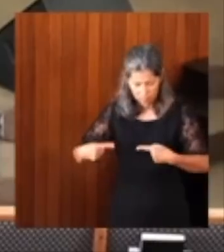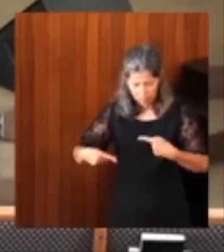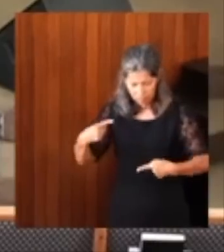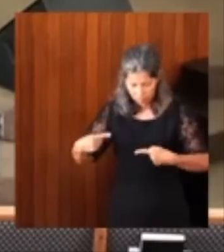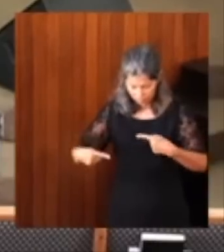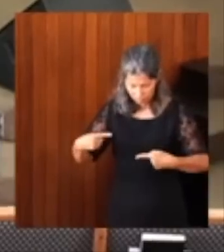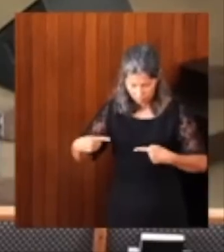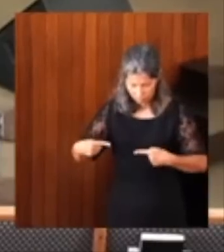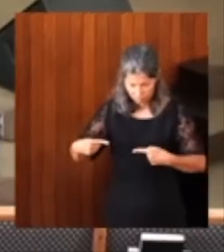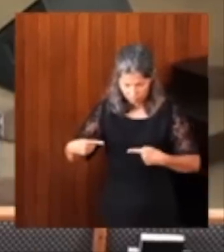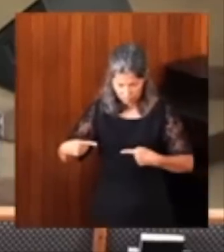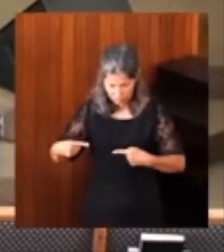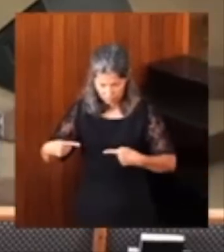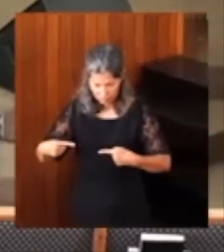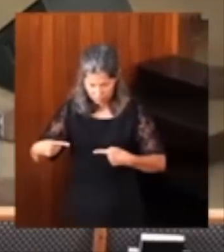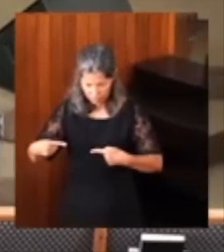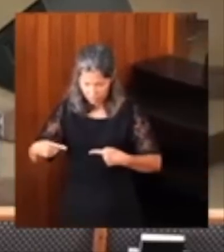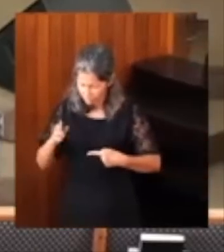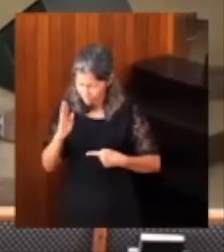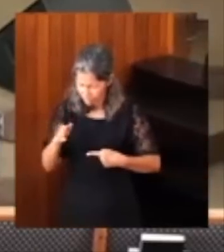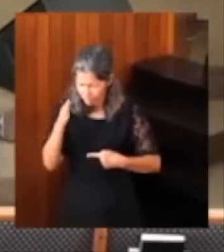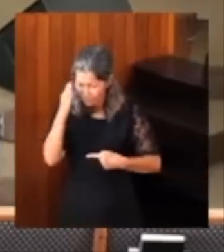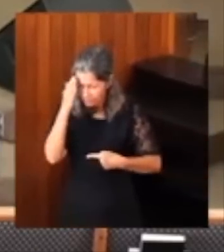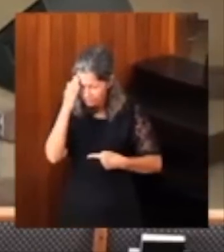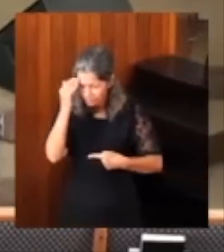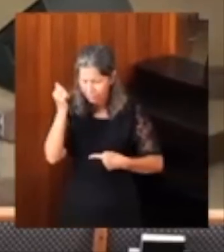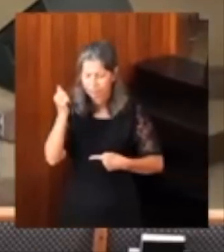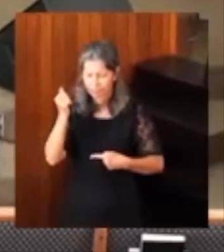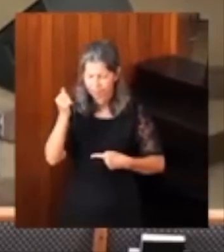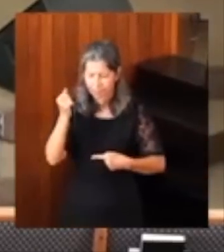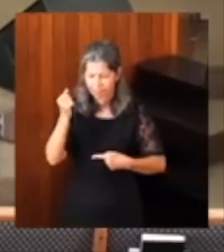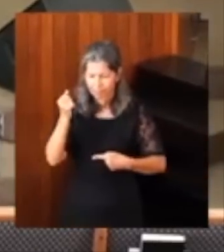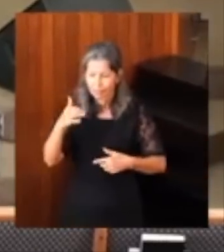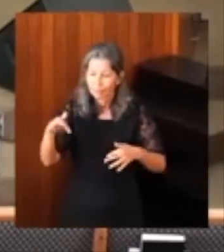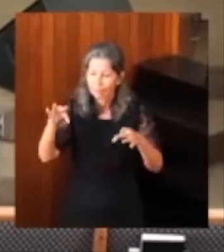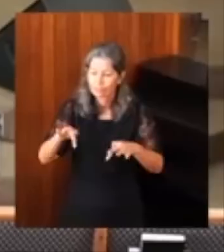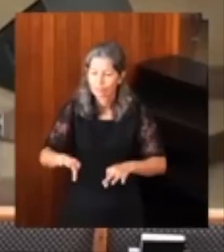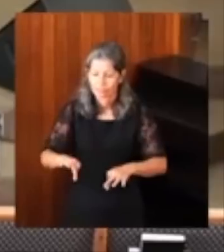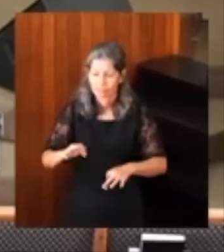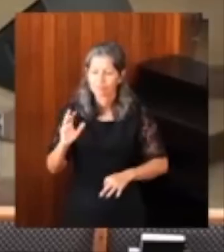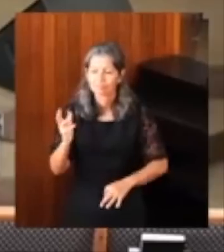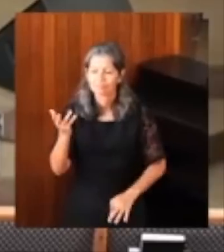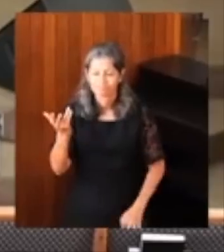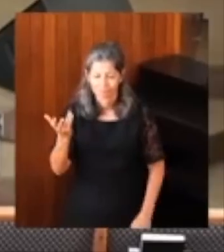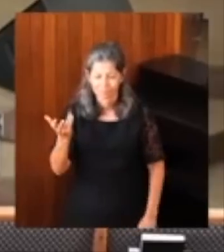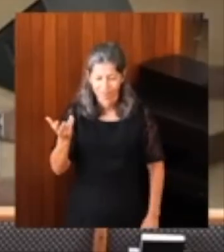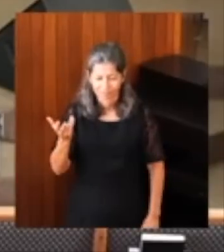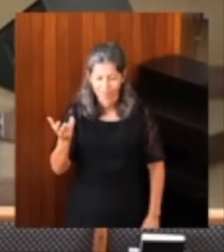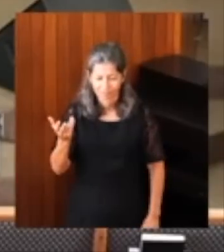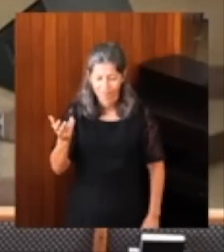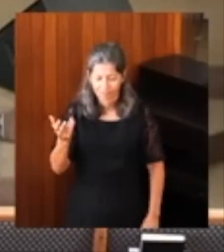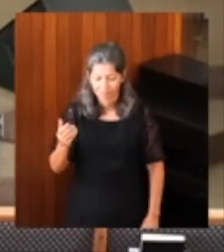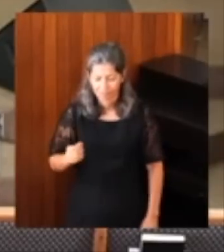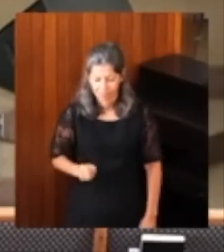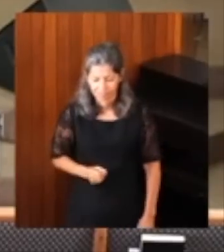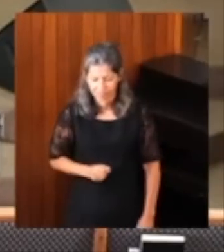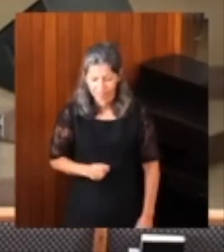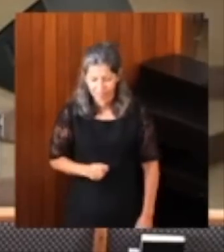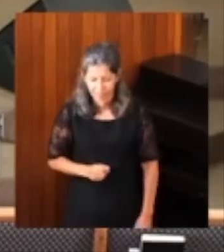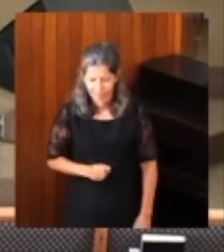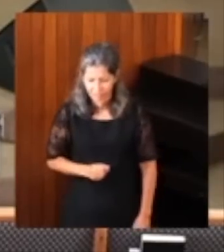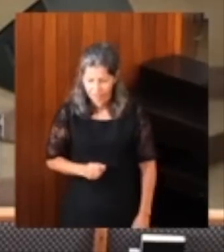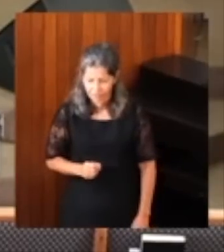o desfecho já foi anunciado. Veremos isso à tarde. E eu espero que todos nós aqui participemos do lado